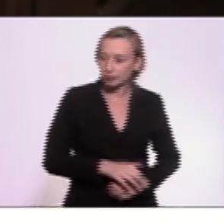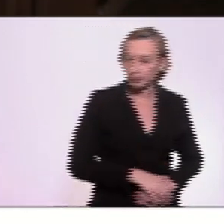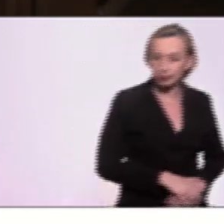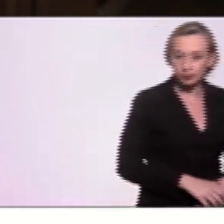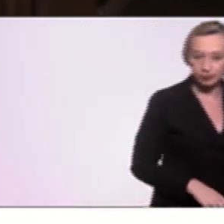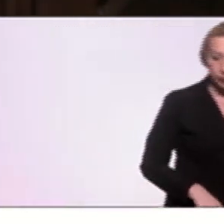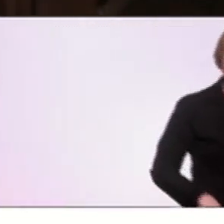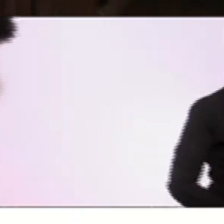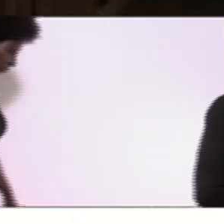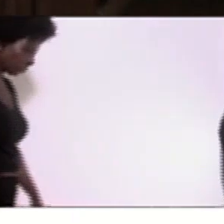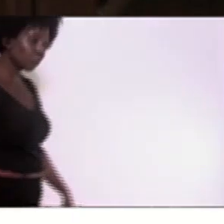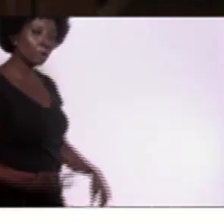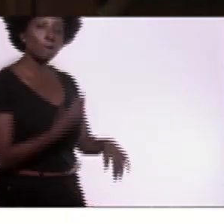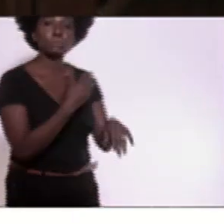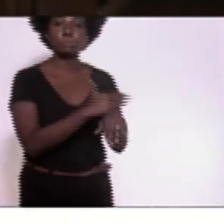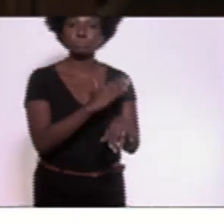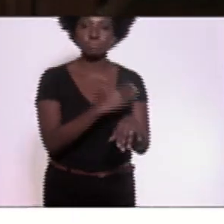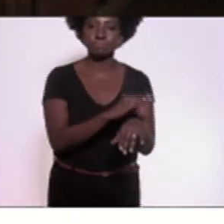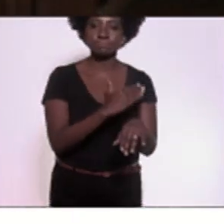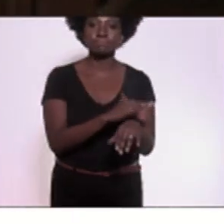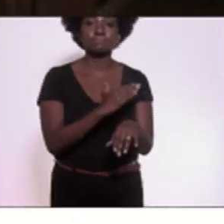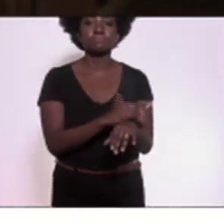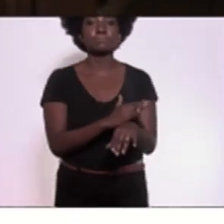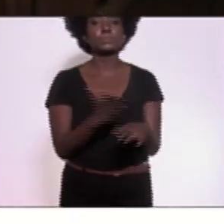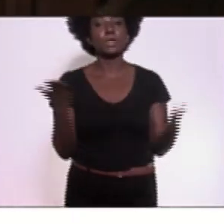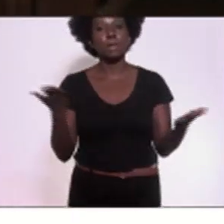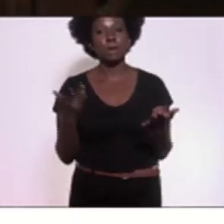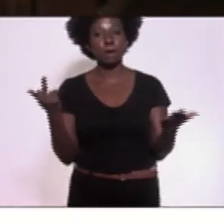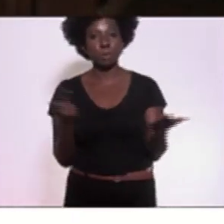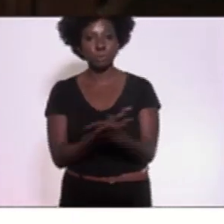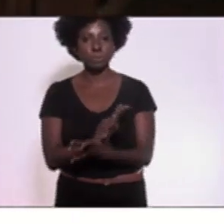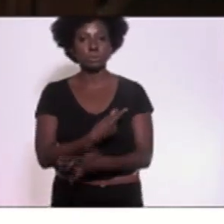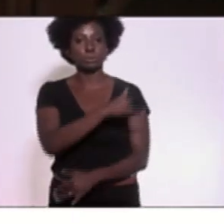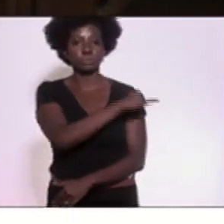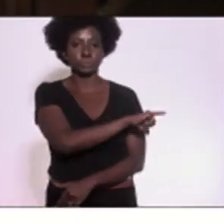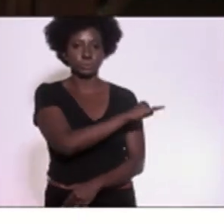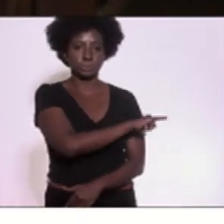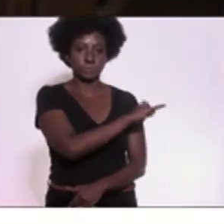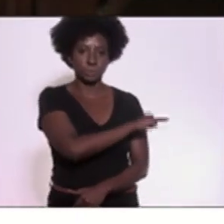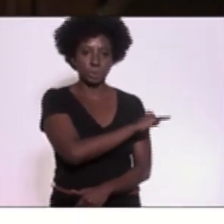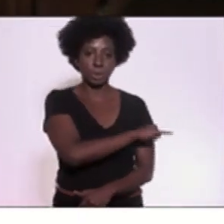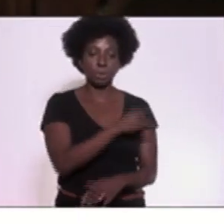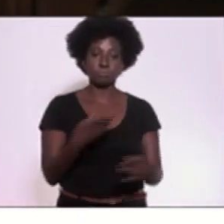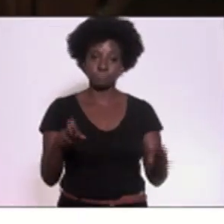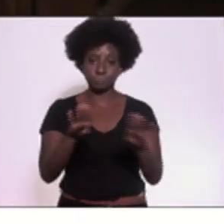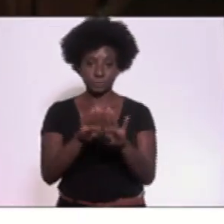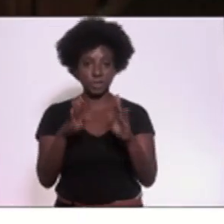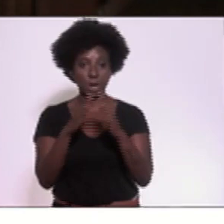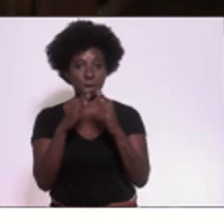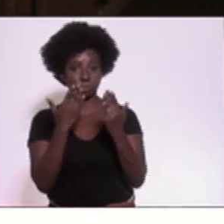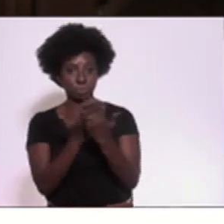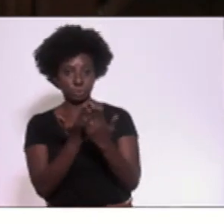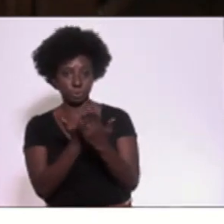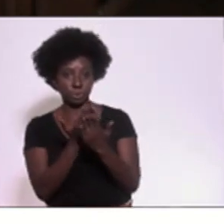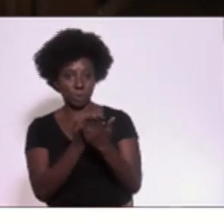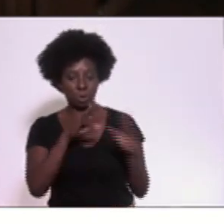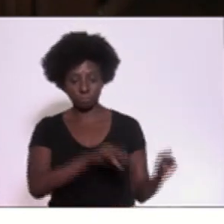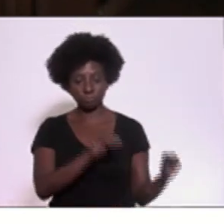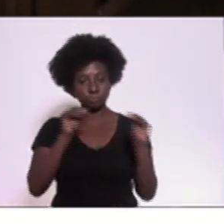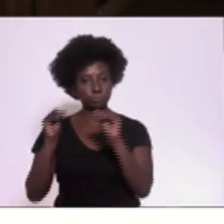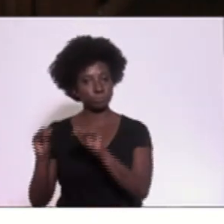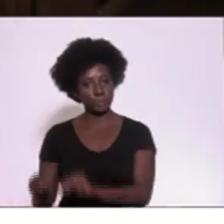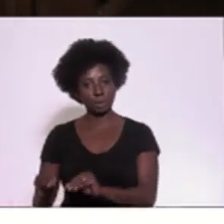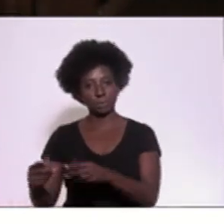desta prática, infelizmente, corrente no Estado do Rio de Janeiro há alguns anos, de fechar escolas para, no lugar delas, colocar